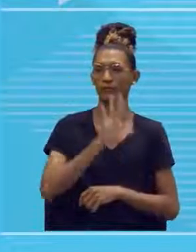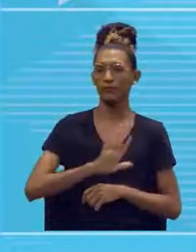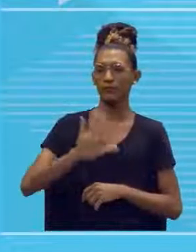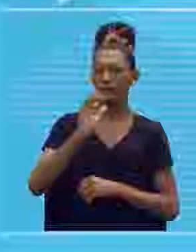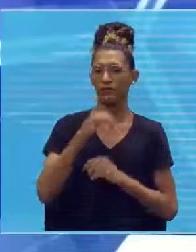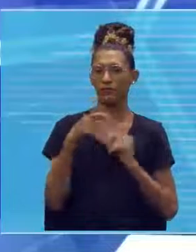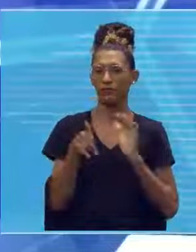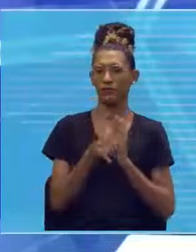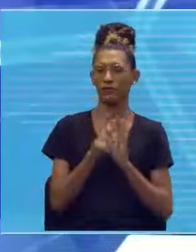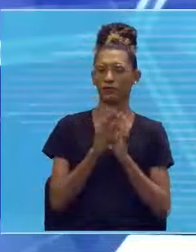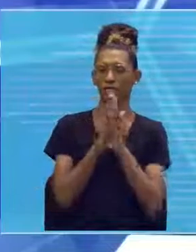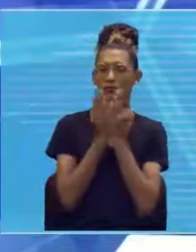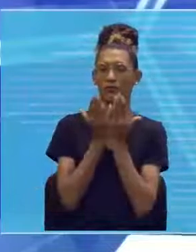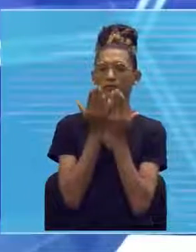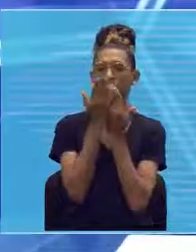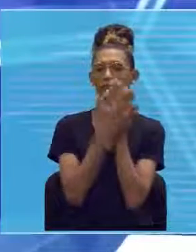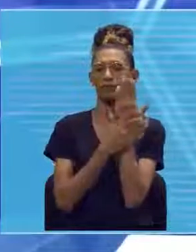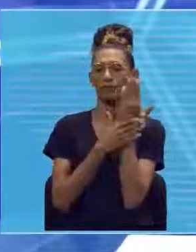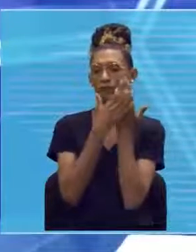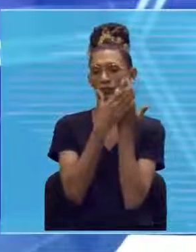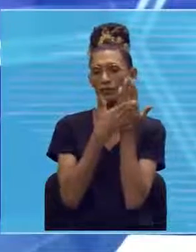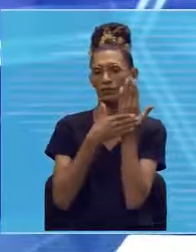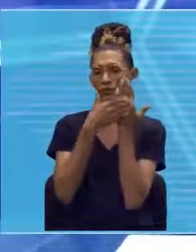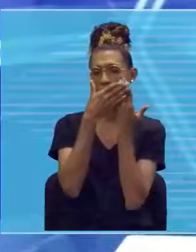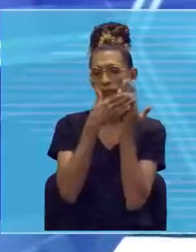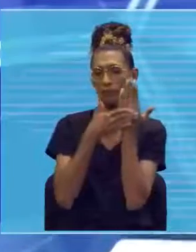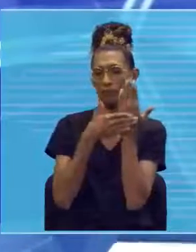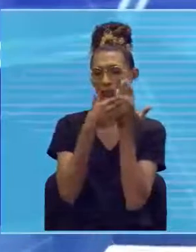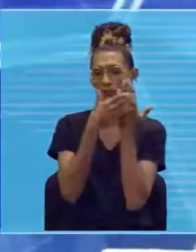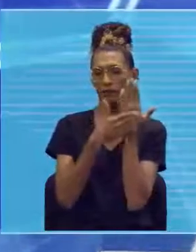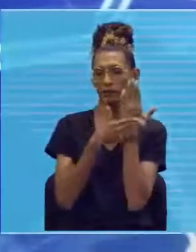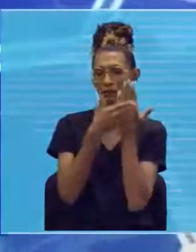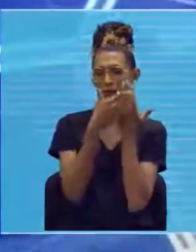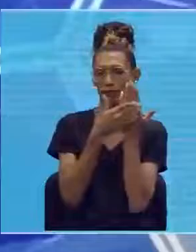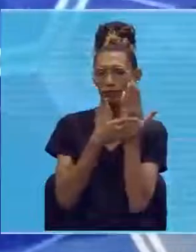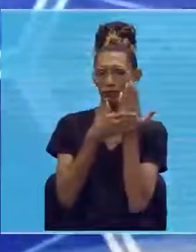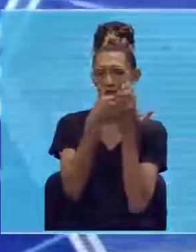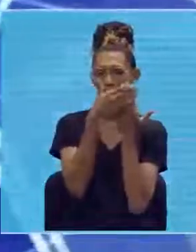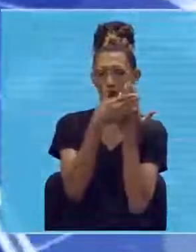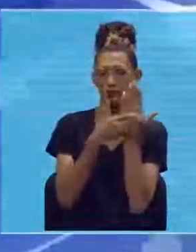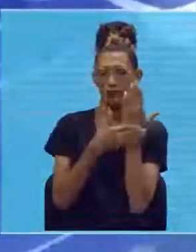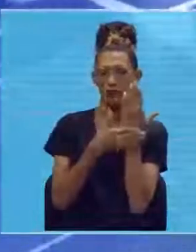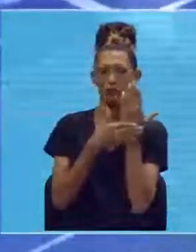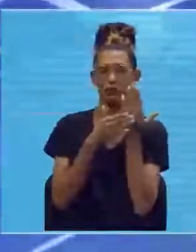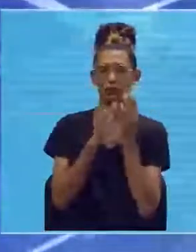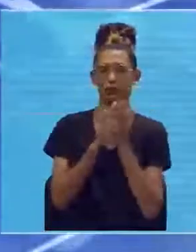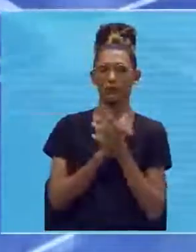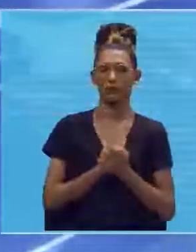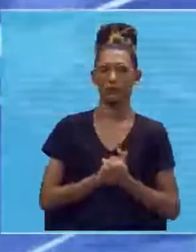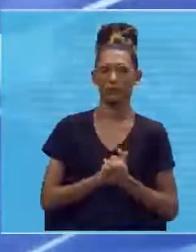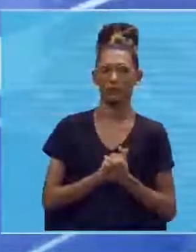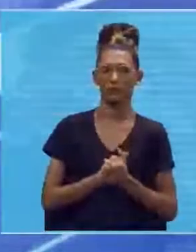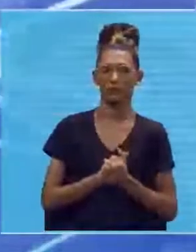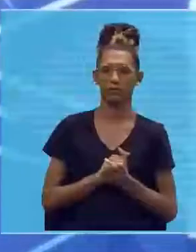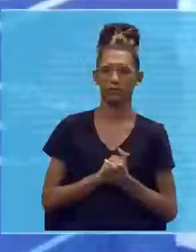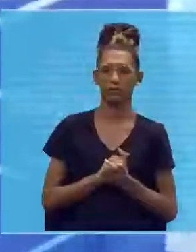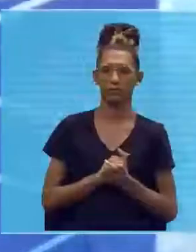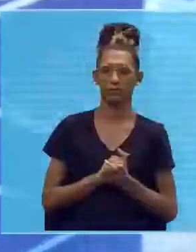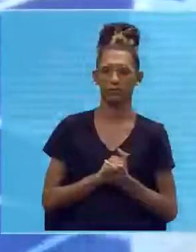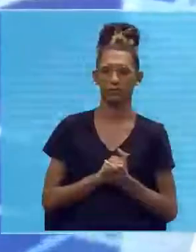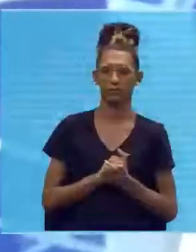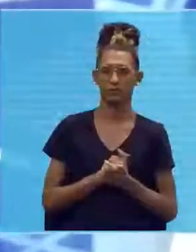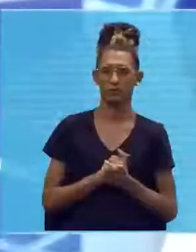capa ou Cacau era a e olha só ele aqui né vai ficar paradinha